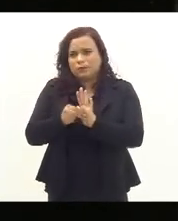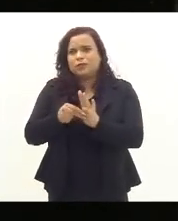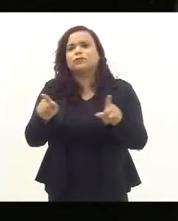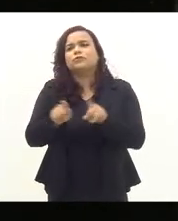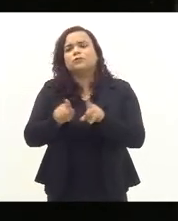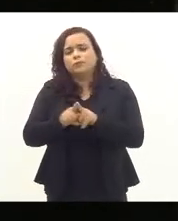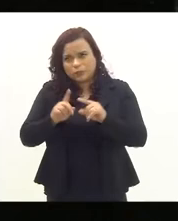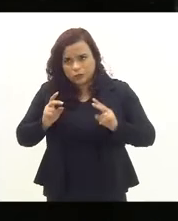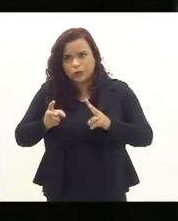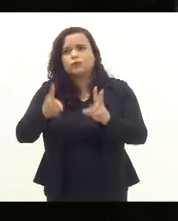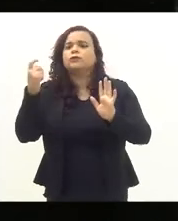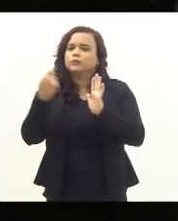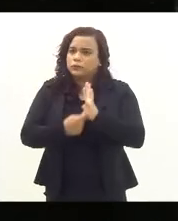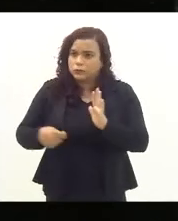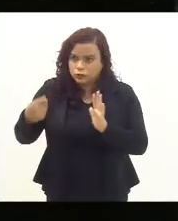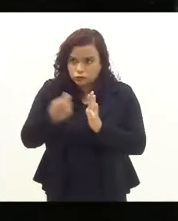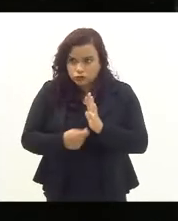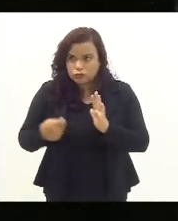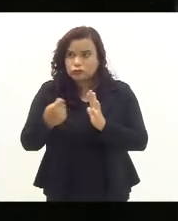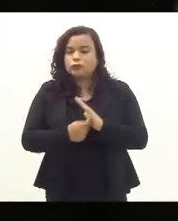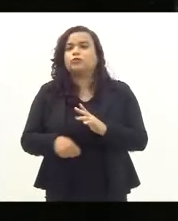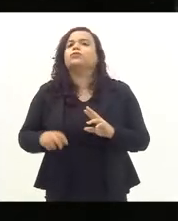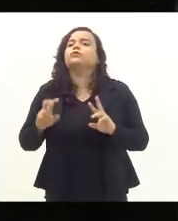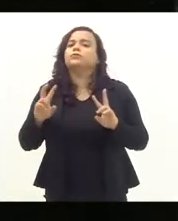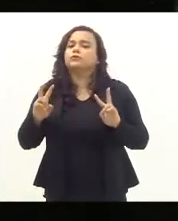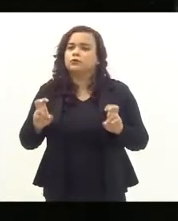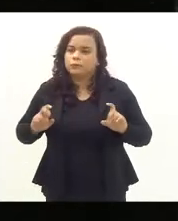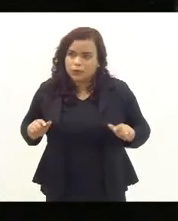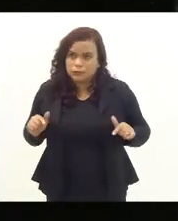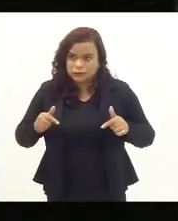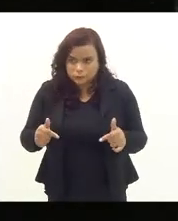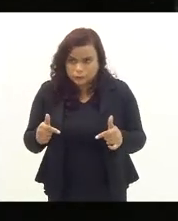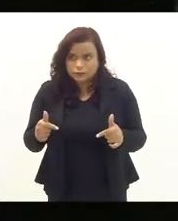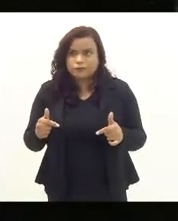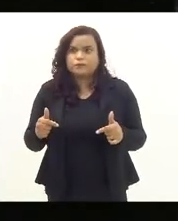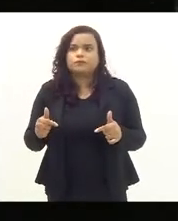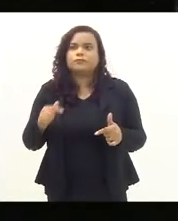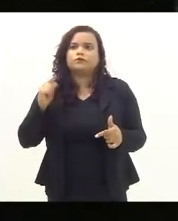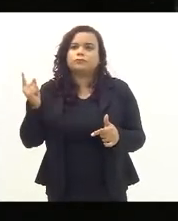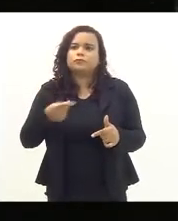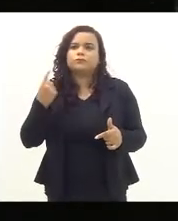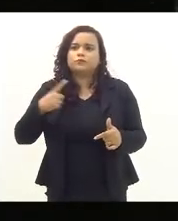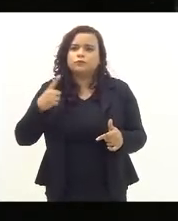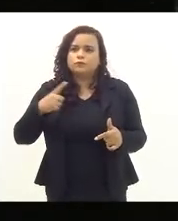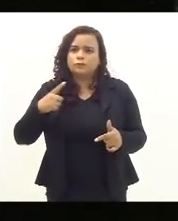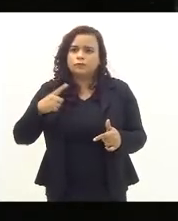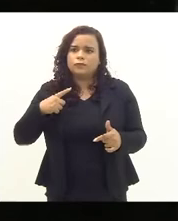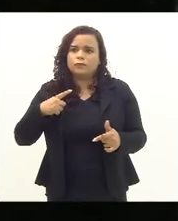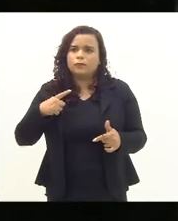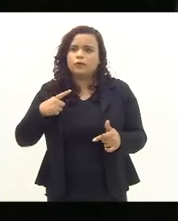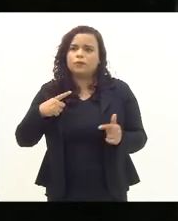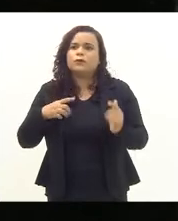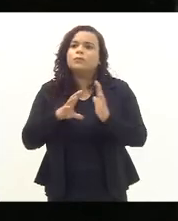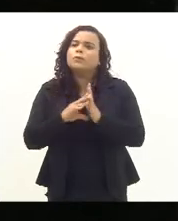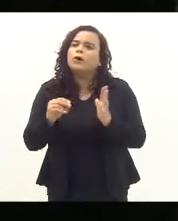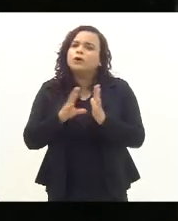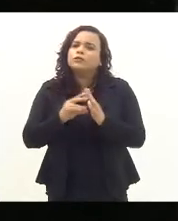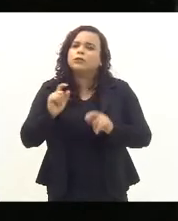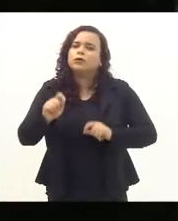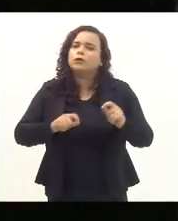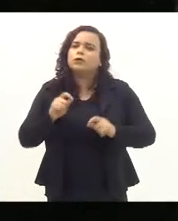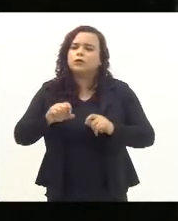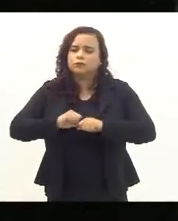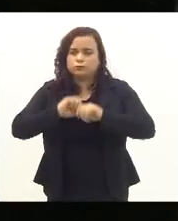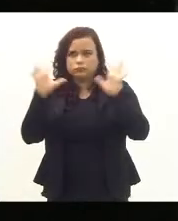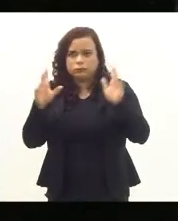continuarem insistindo na no na medida que a gente possa ter uma modelagem de transparência e